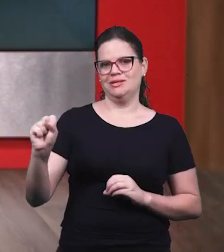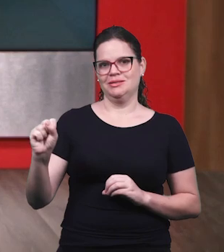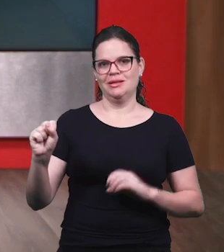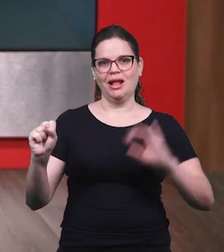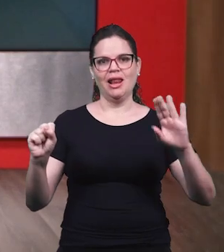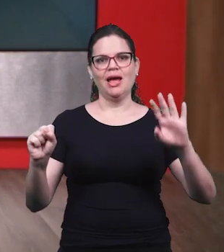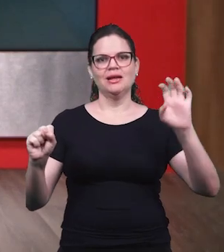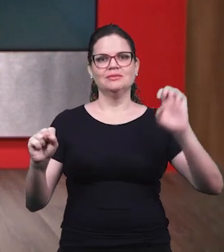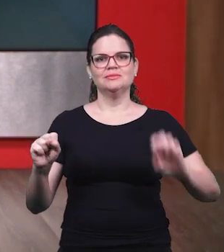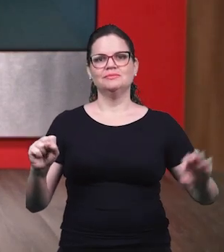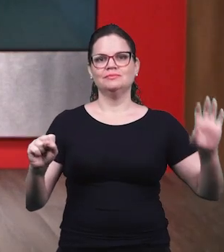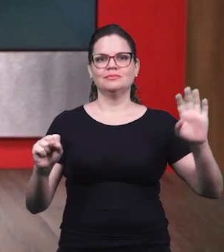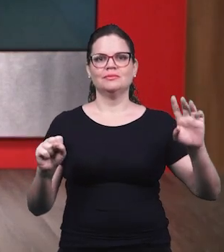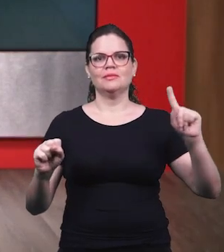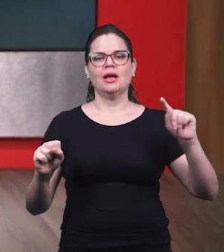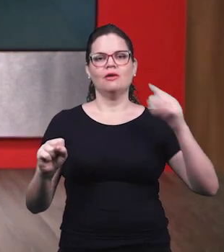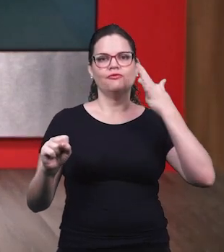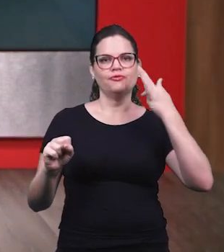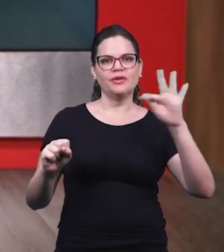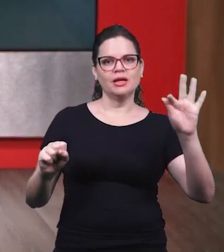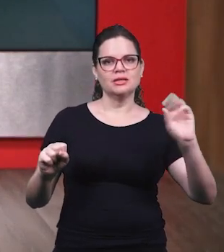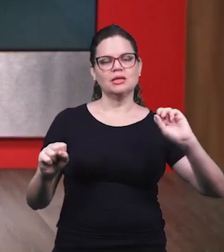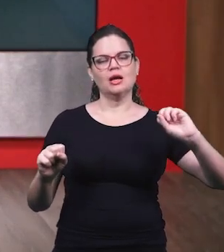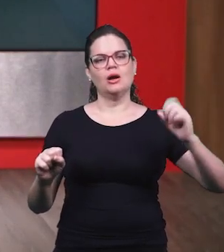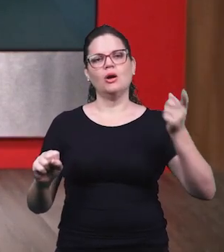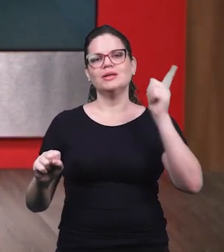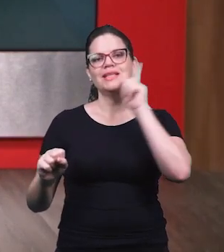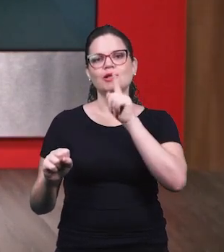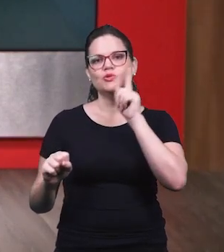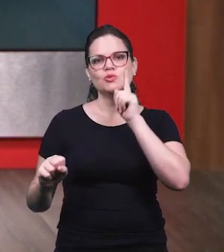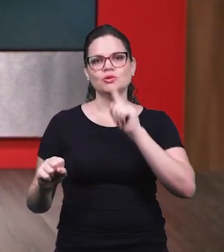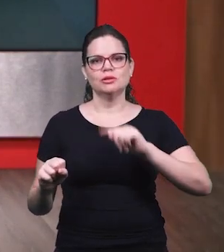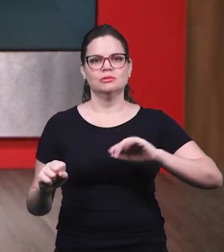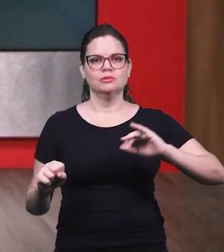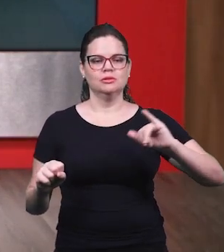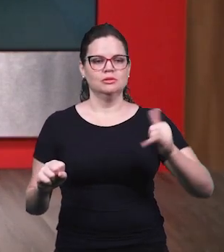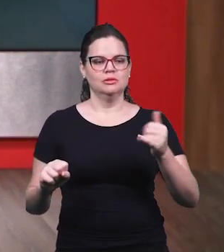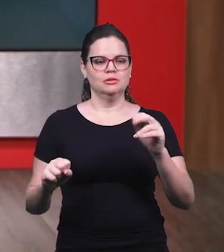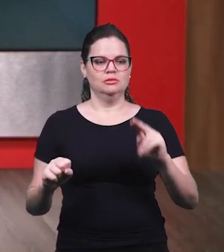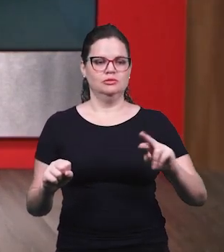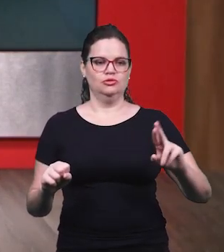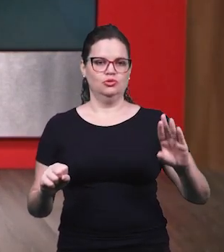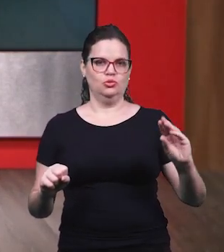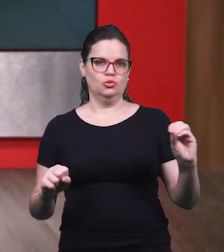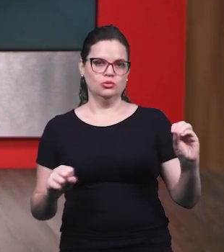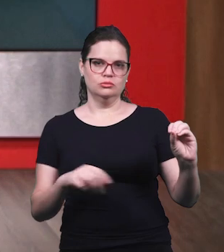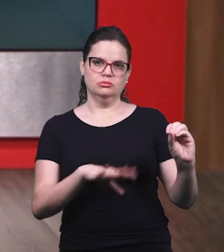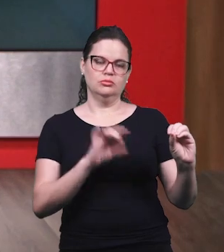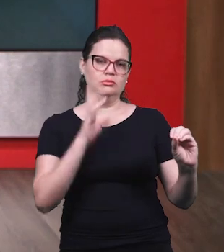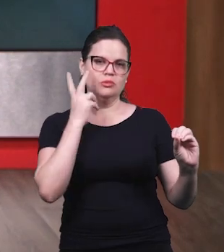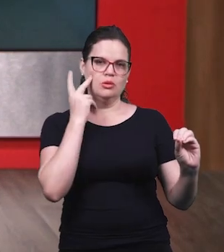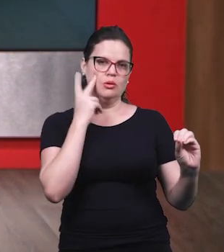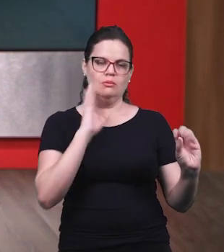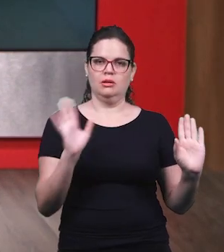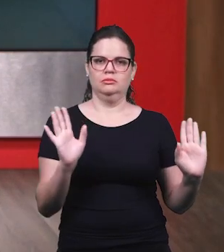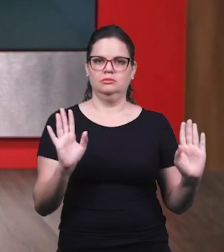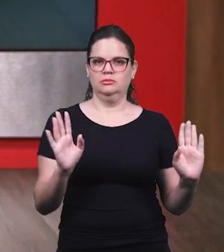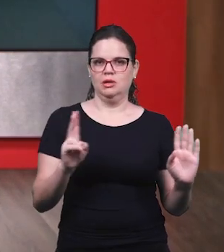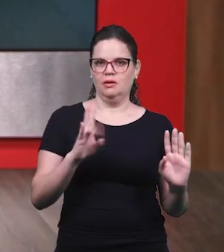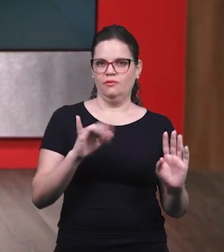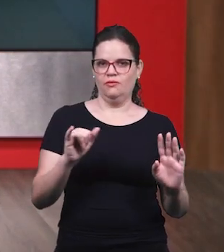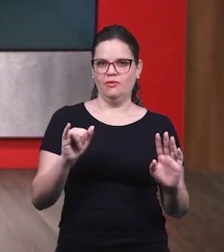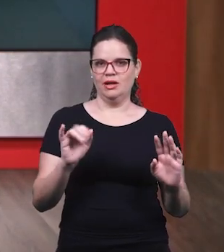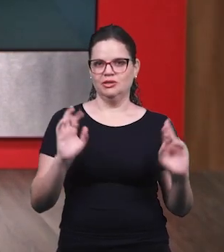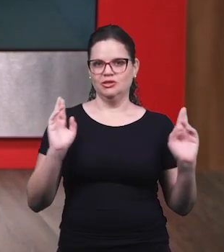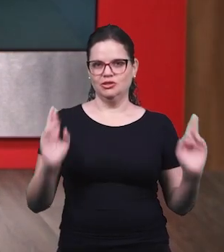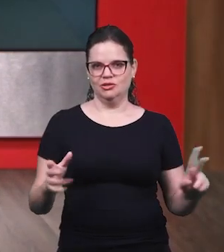no singular, né? E isso não vai mudar a forma de cálculo do